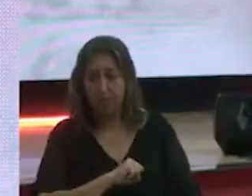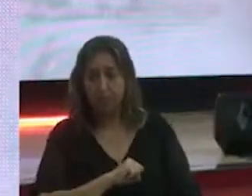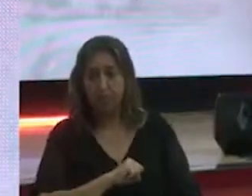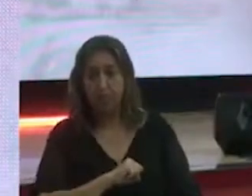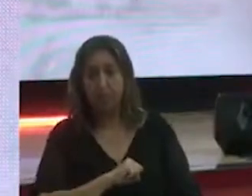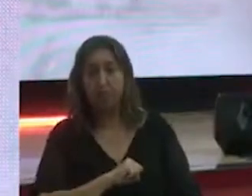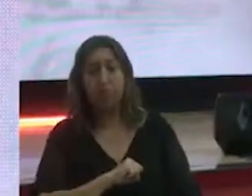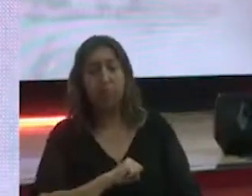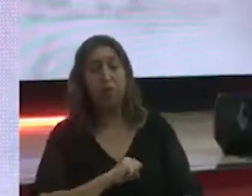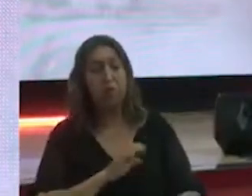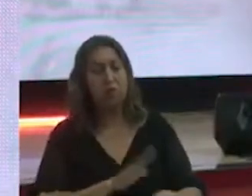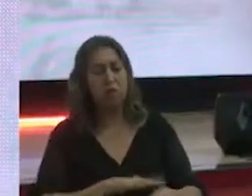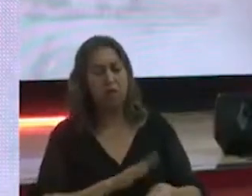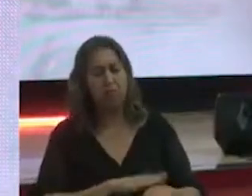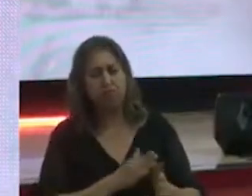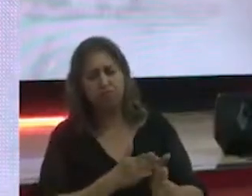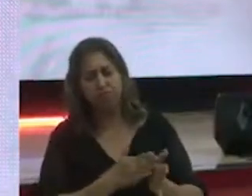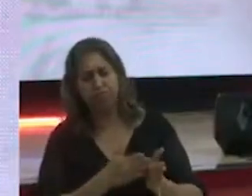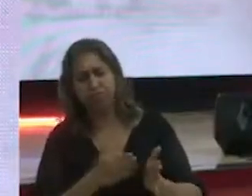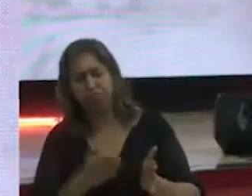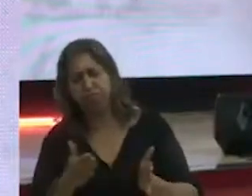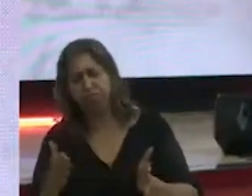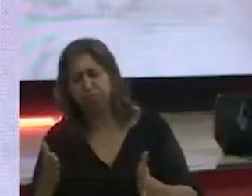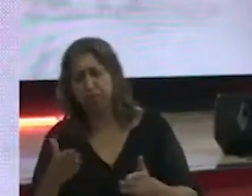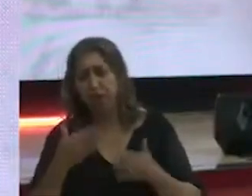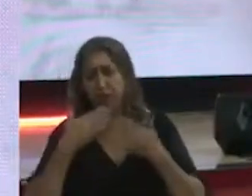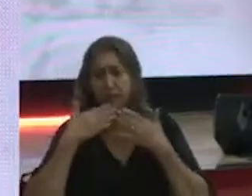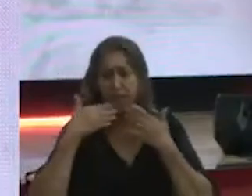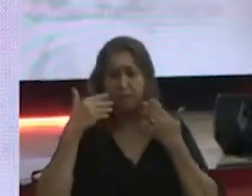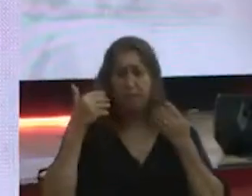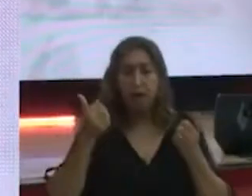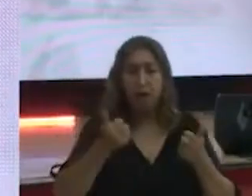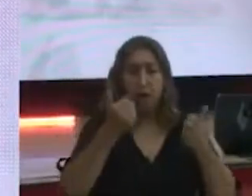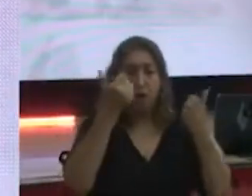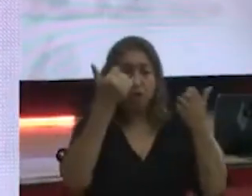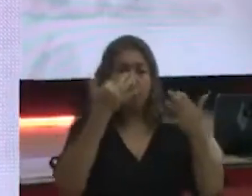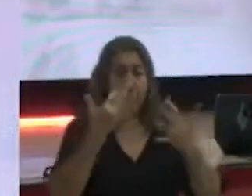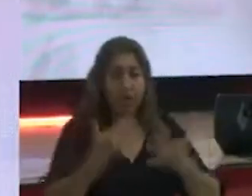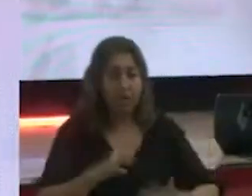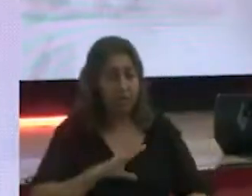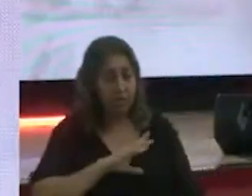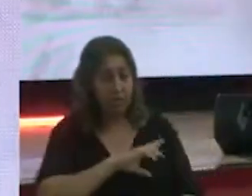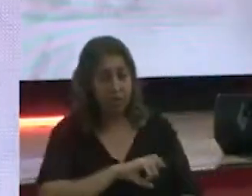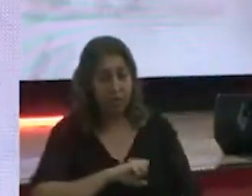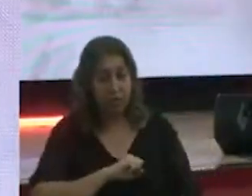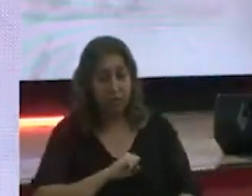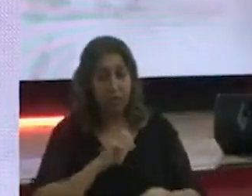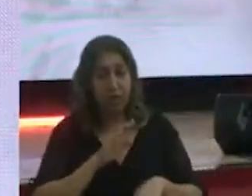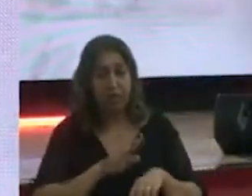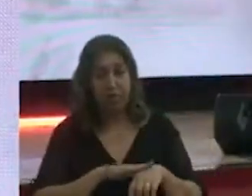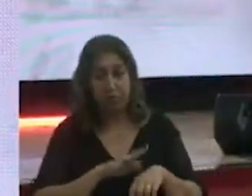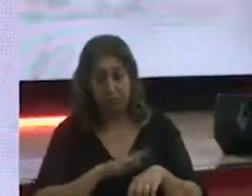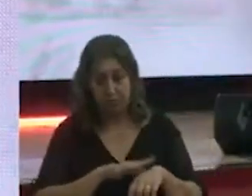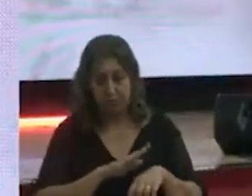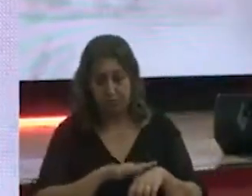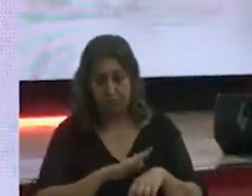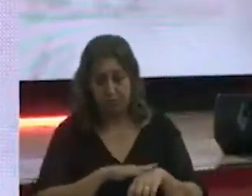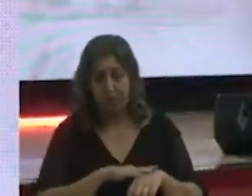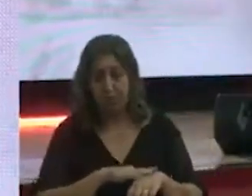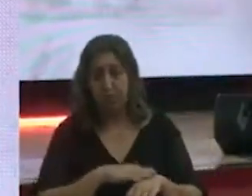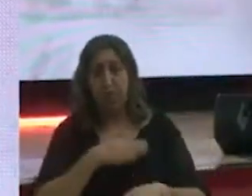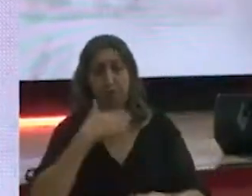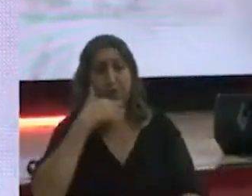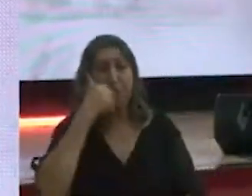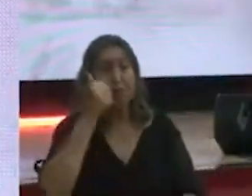demanda tempo a melhor definição de amor é tempo e o